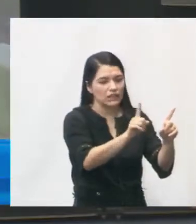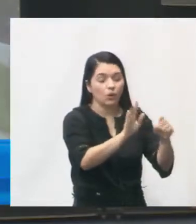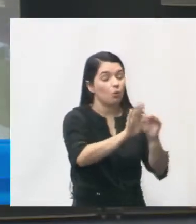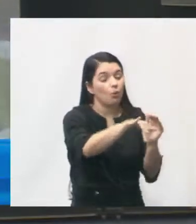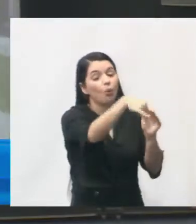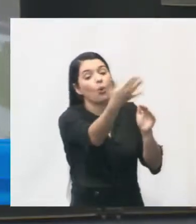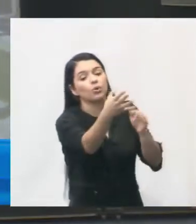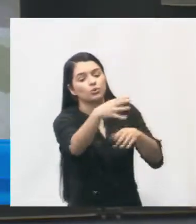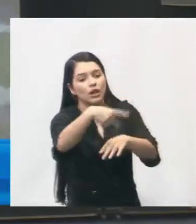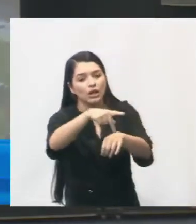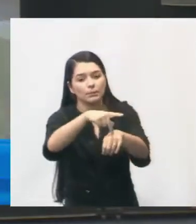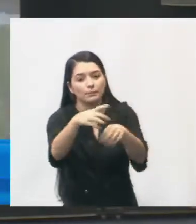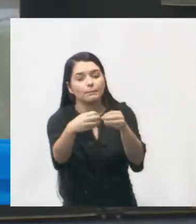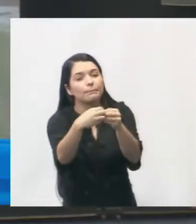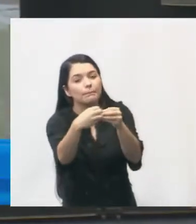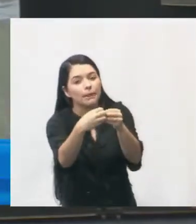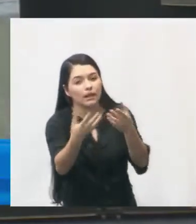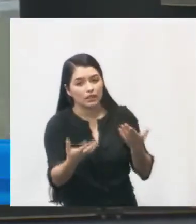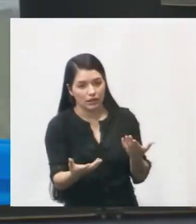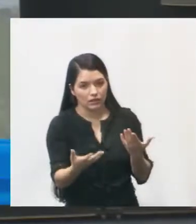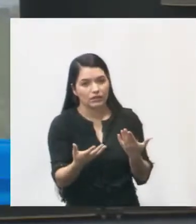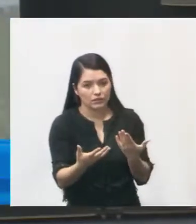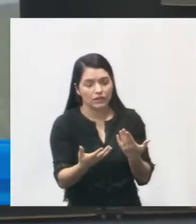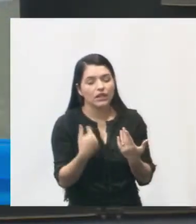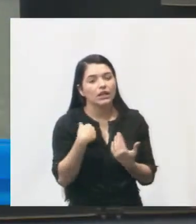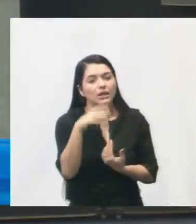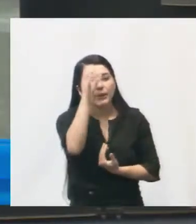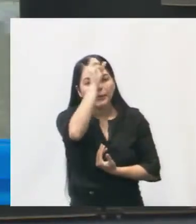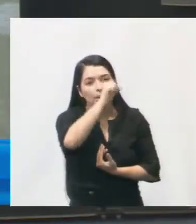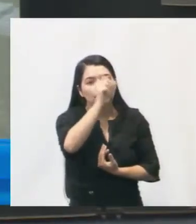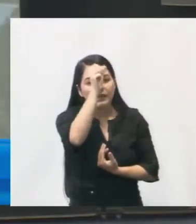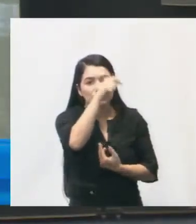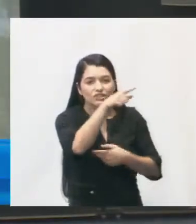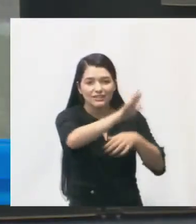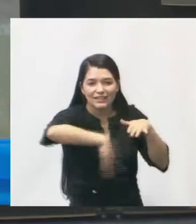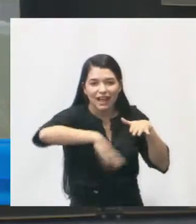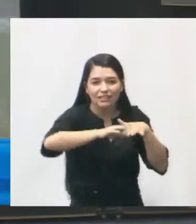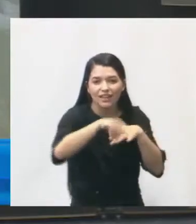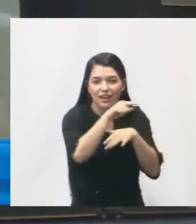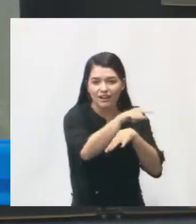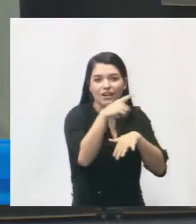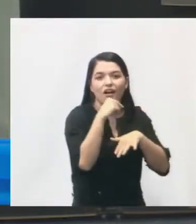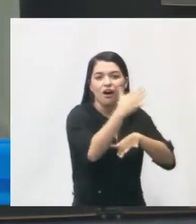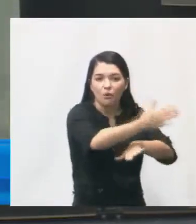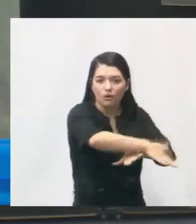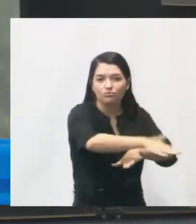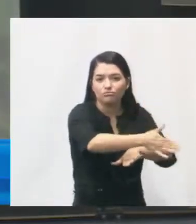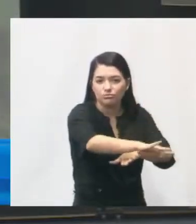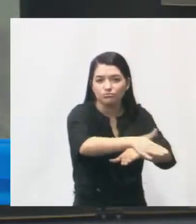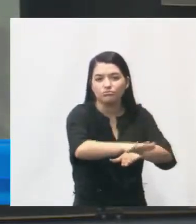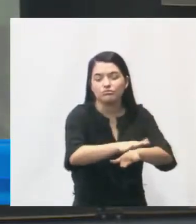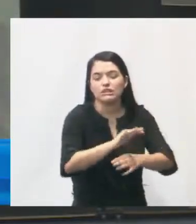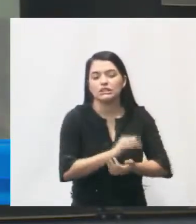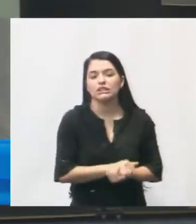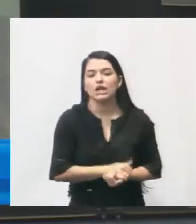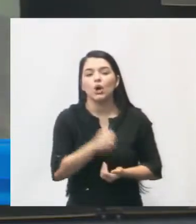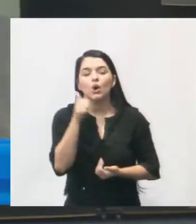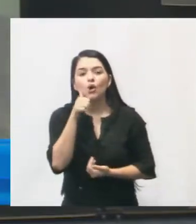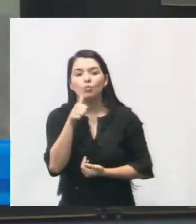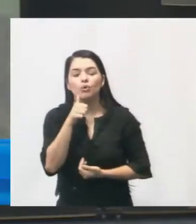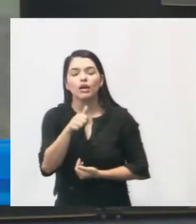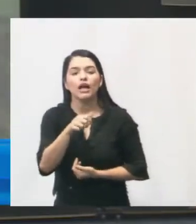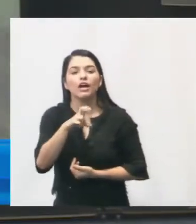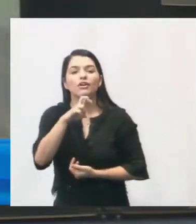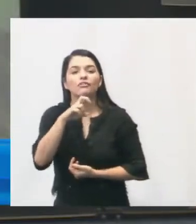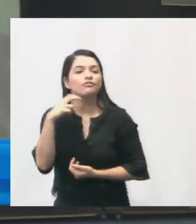Isso. Eu aprendi a nadar ali na praia. A vereadora Virgínia mora muito próximo. Eu gostaria